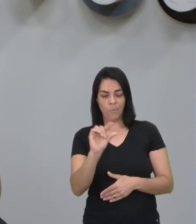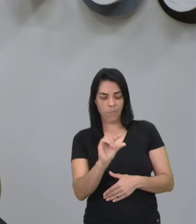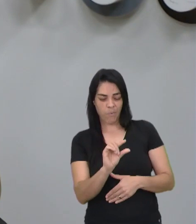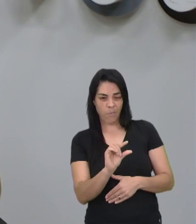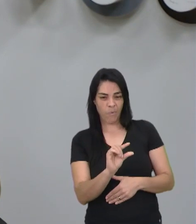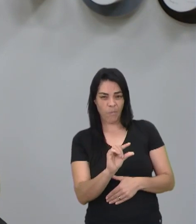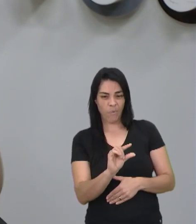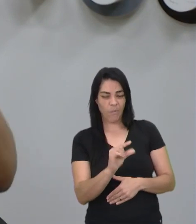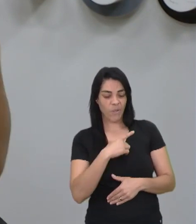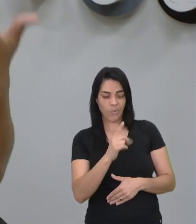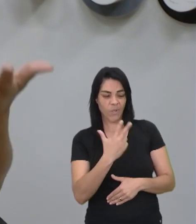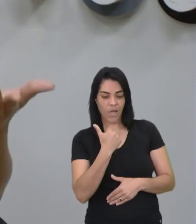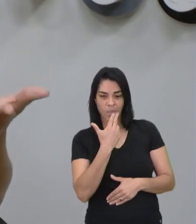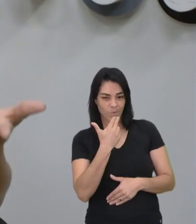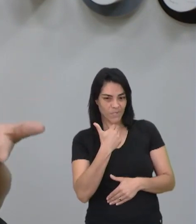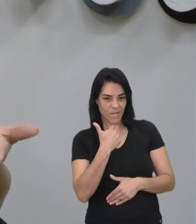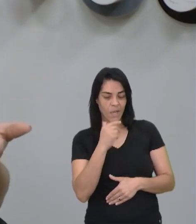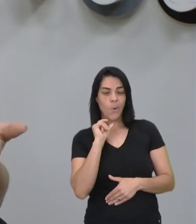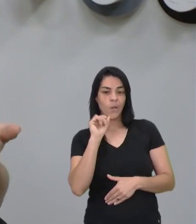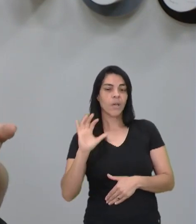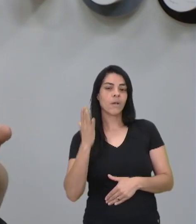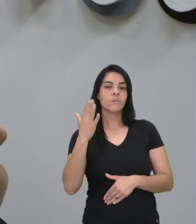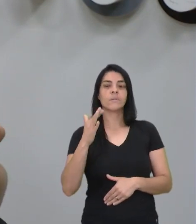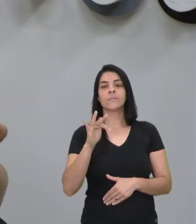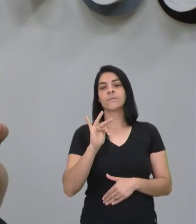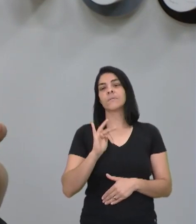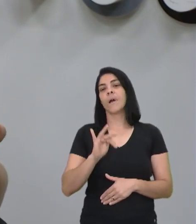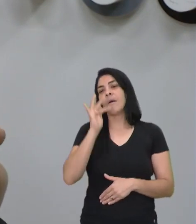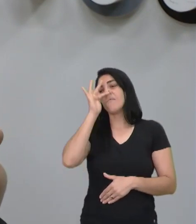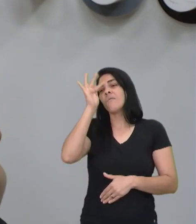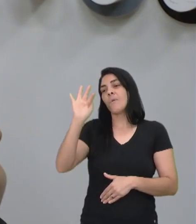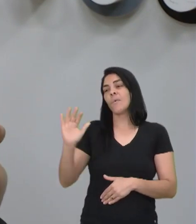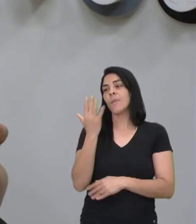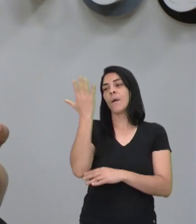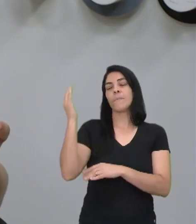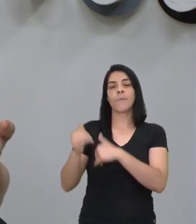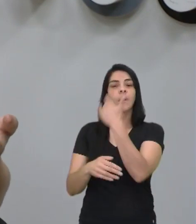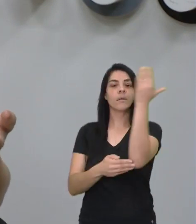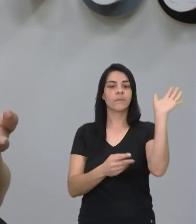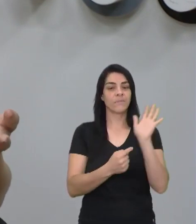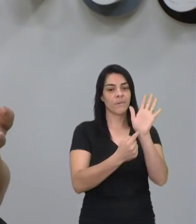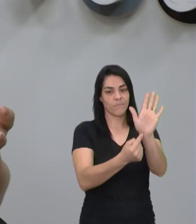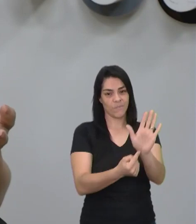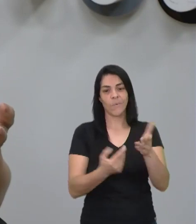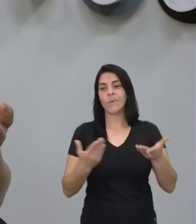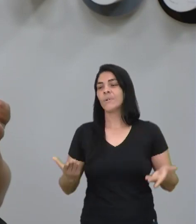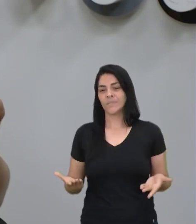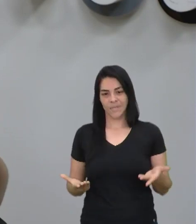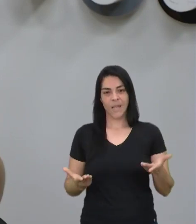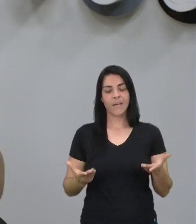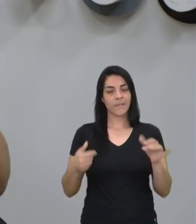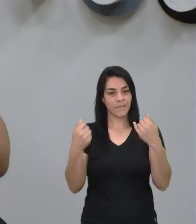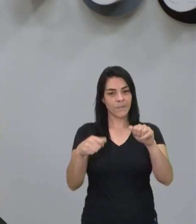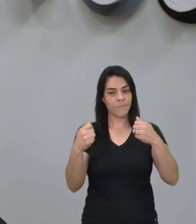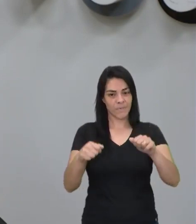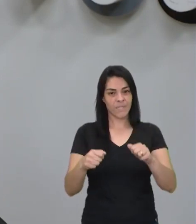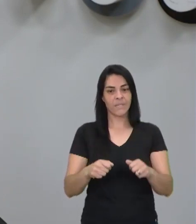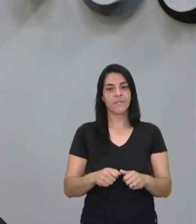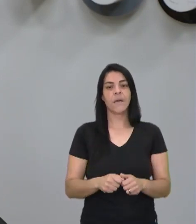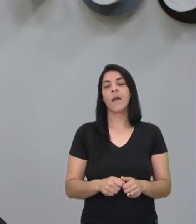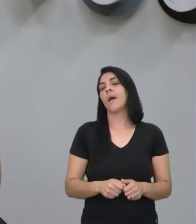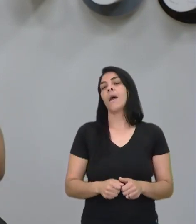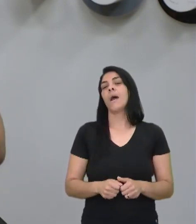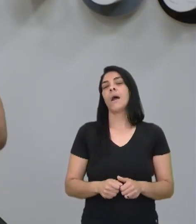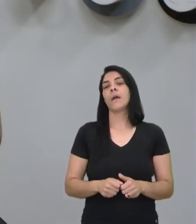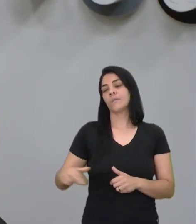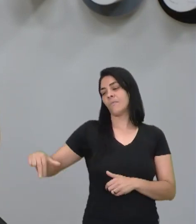de nutrientes, porque a planta vai mostrar isso. Esses dias eu me peguei passando, né, caminhando assim na rua, vi um jardim